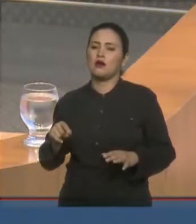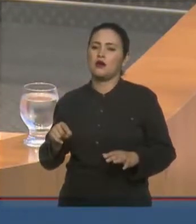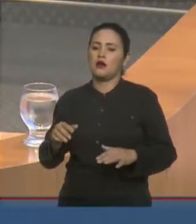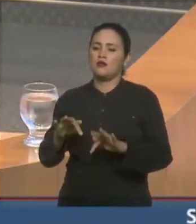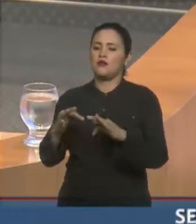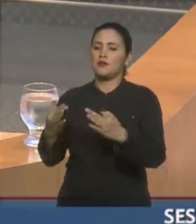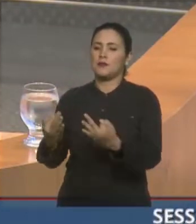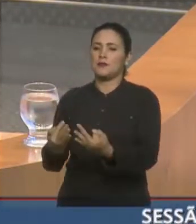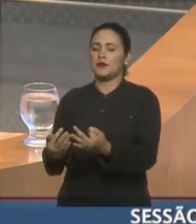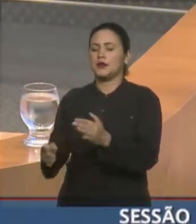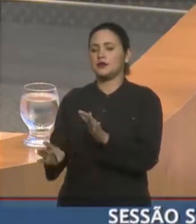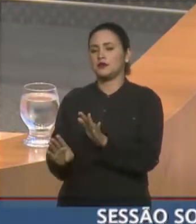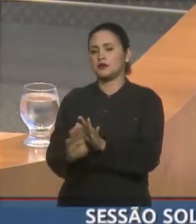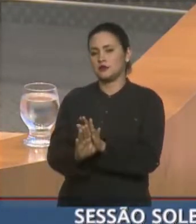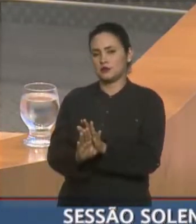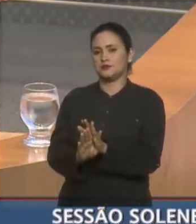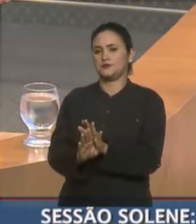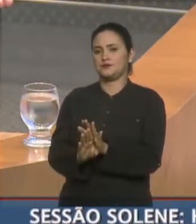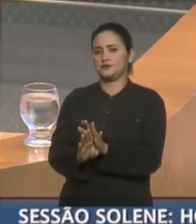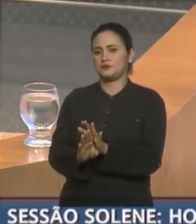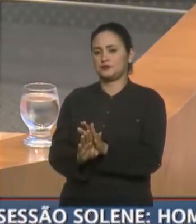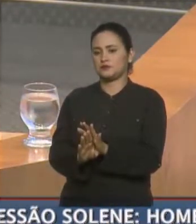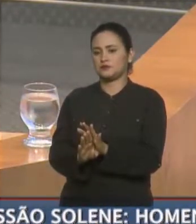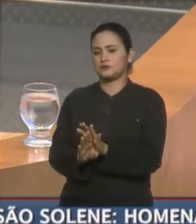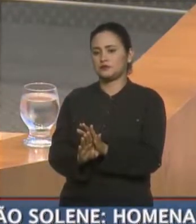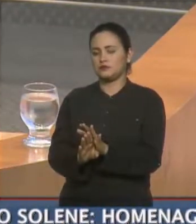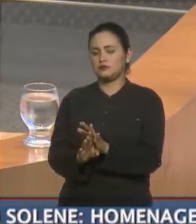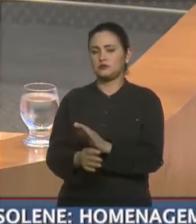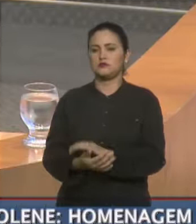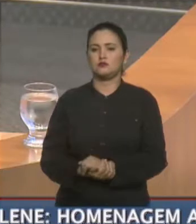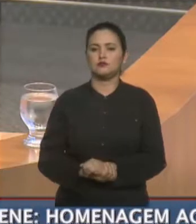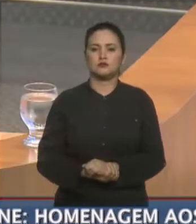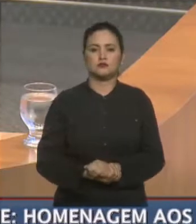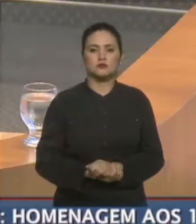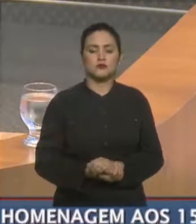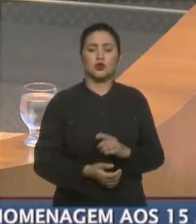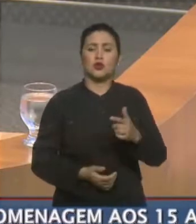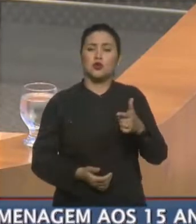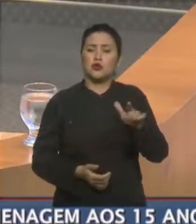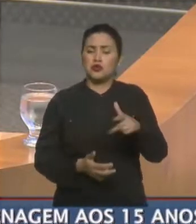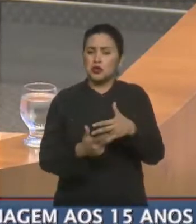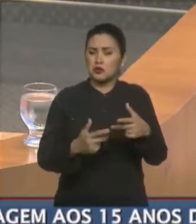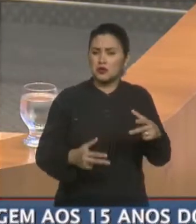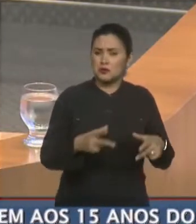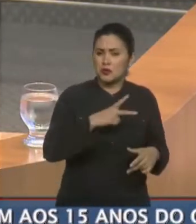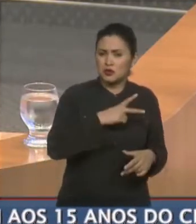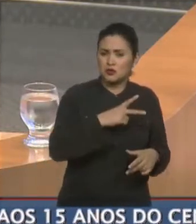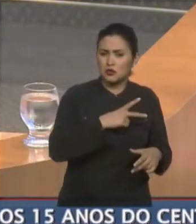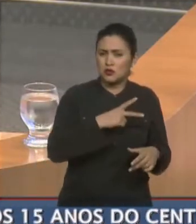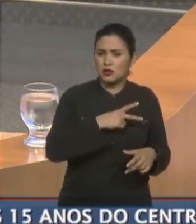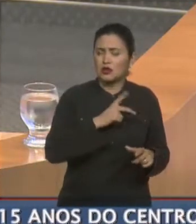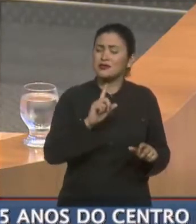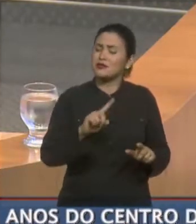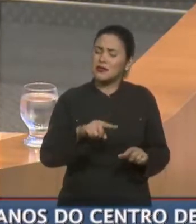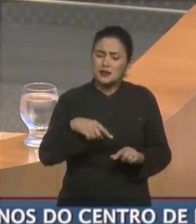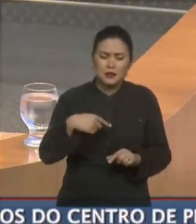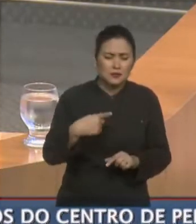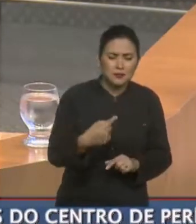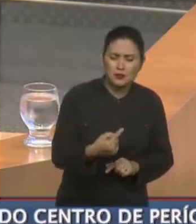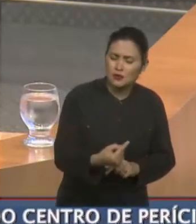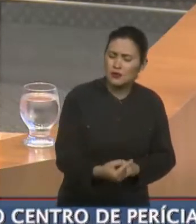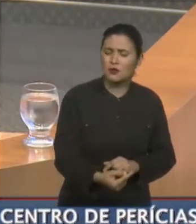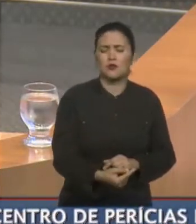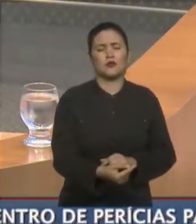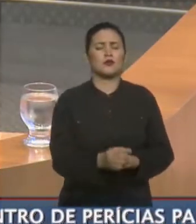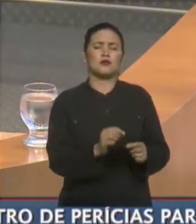aí. As outras coisas ficam para o depois, para outra hora de intervenção, na hora apropriada, cada caso com